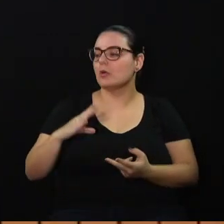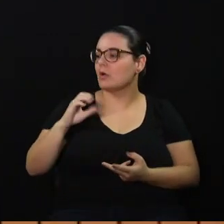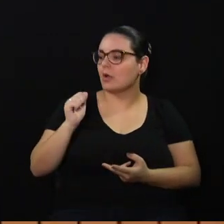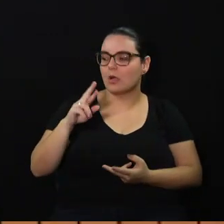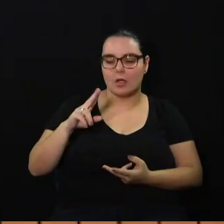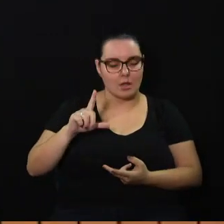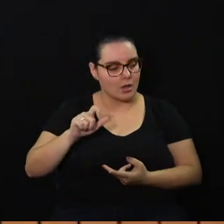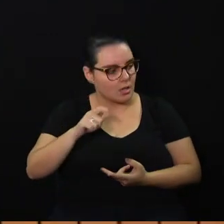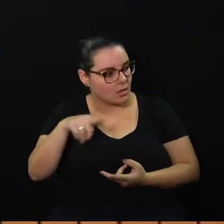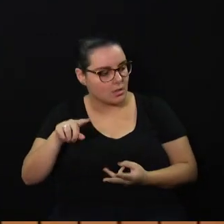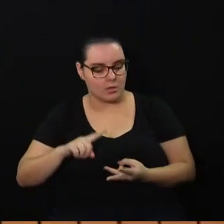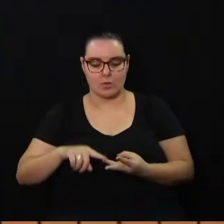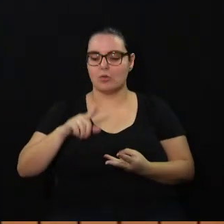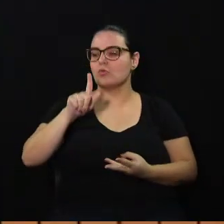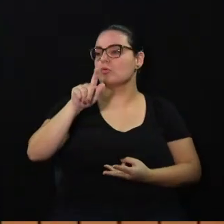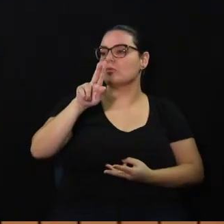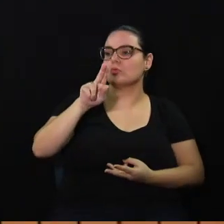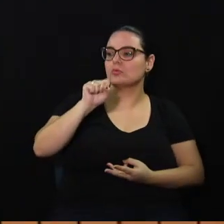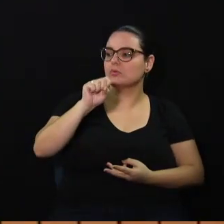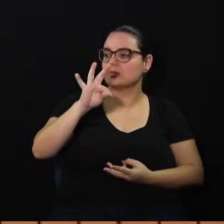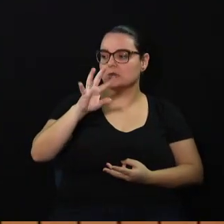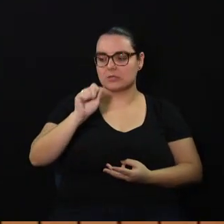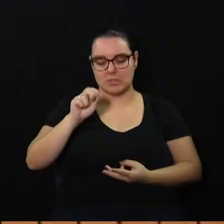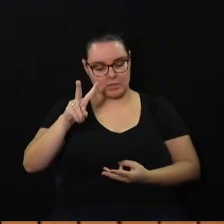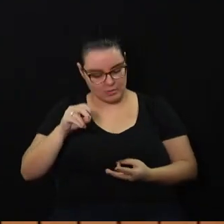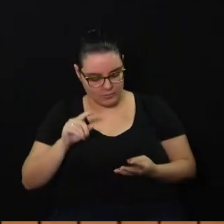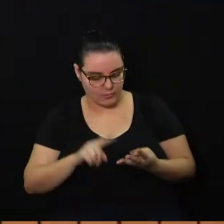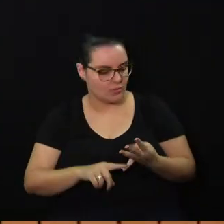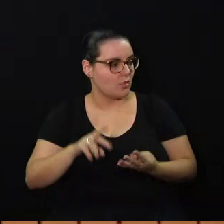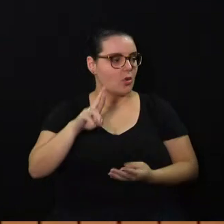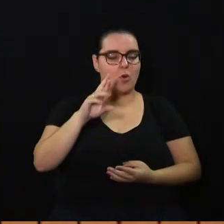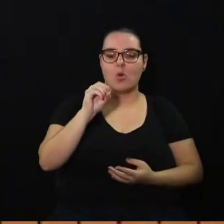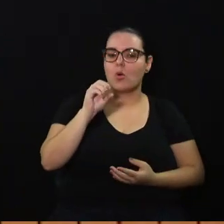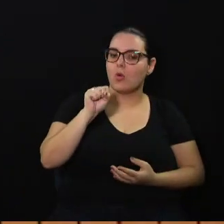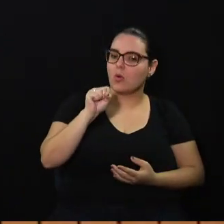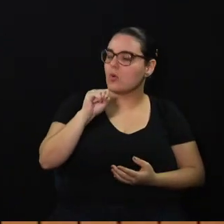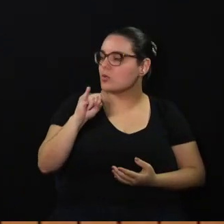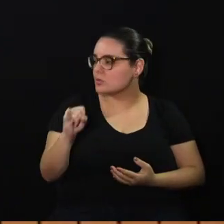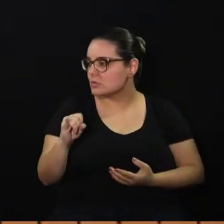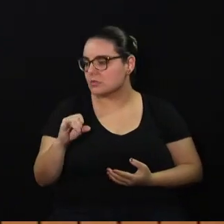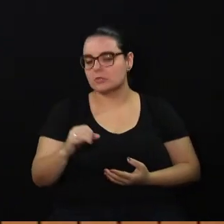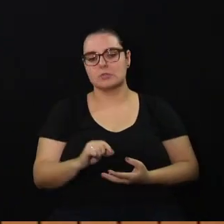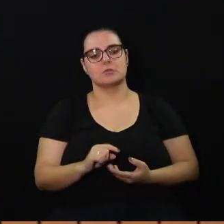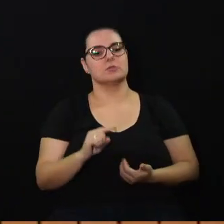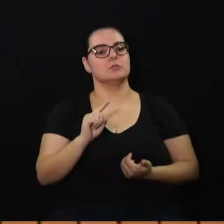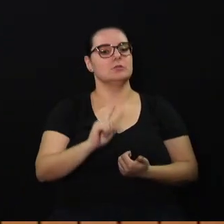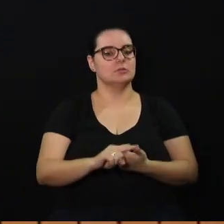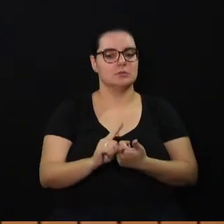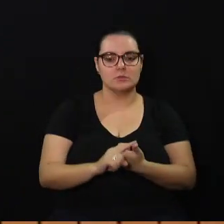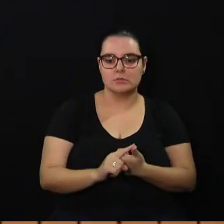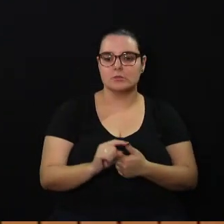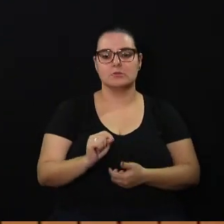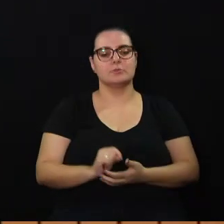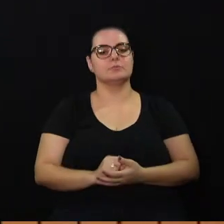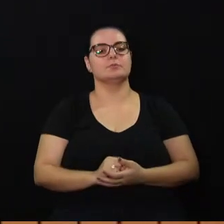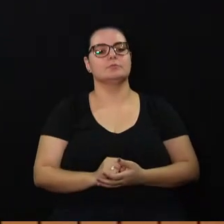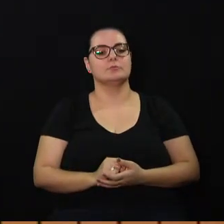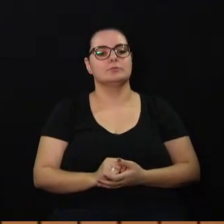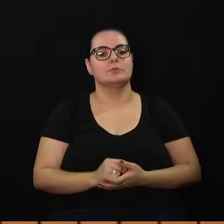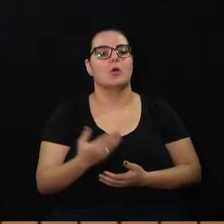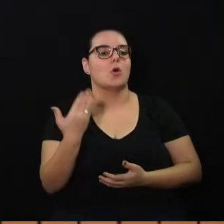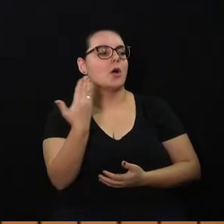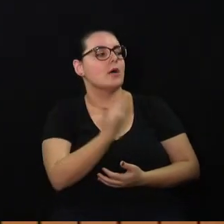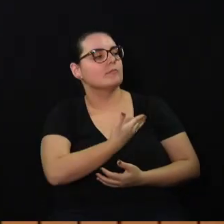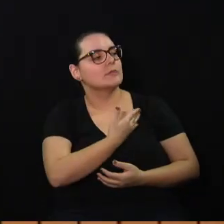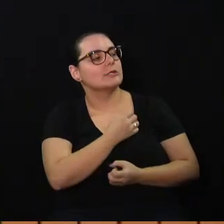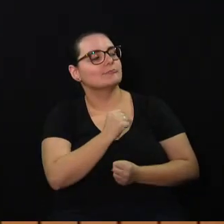e gustavo petta o vereador rossini que preside esta esta sessão o grande amigo que eu